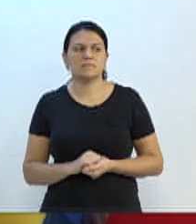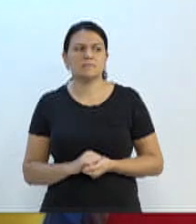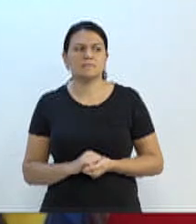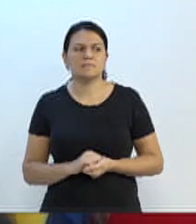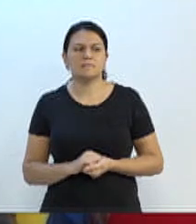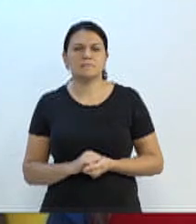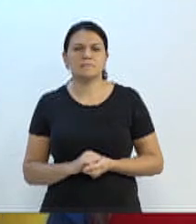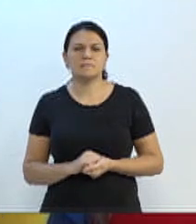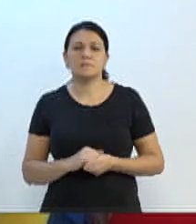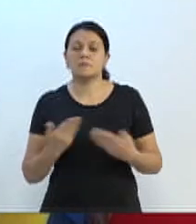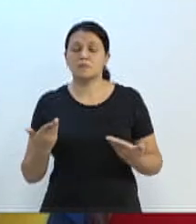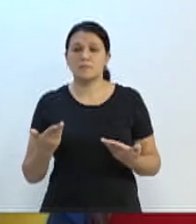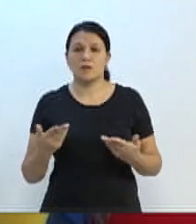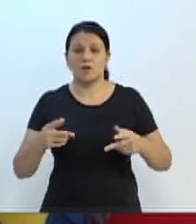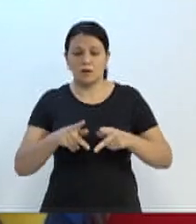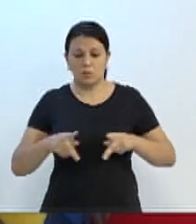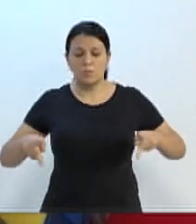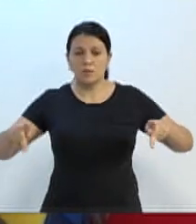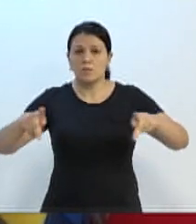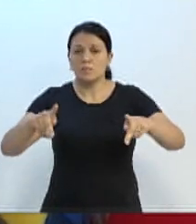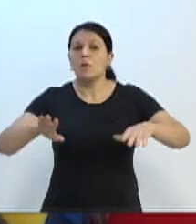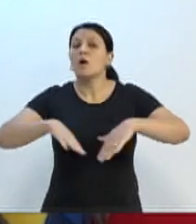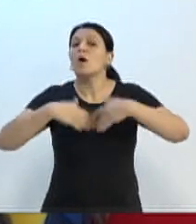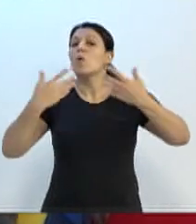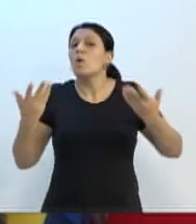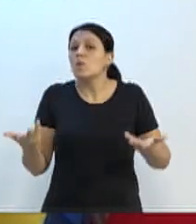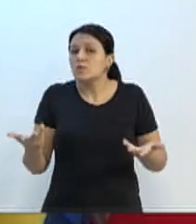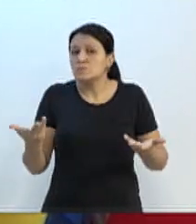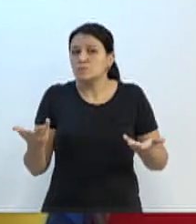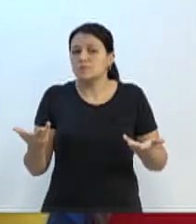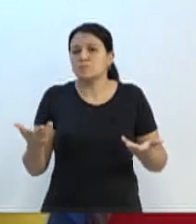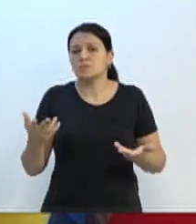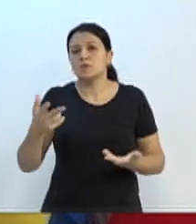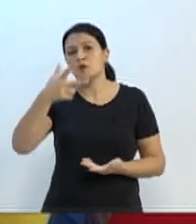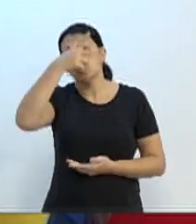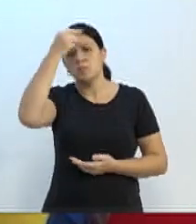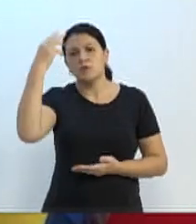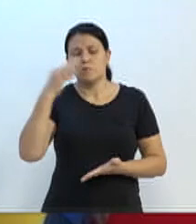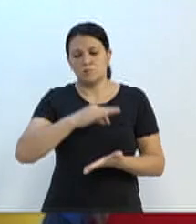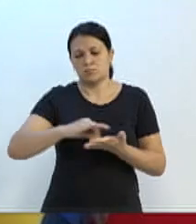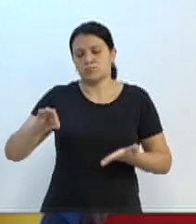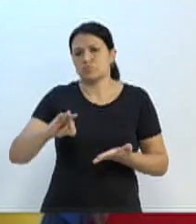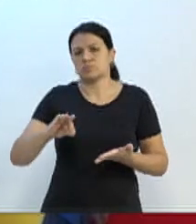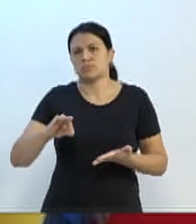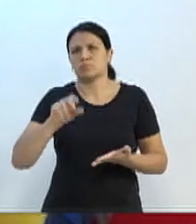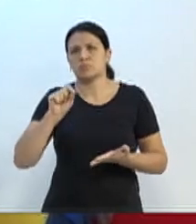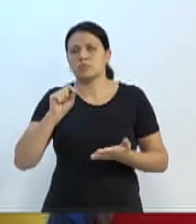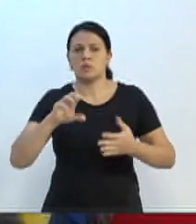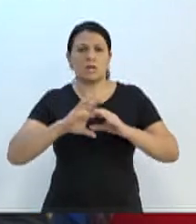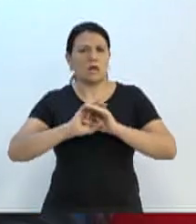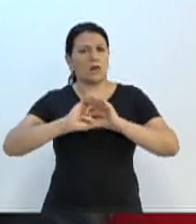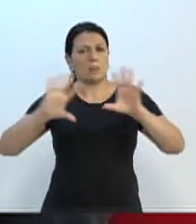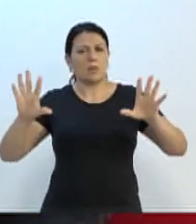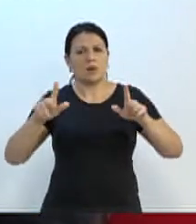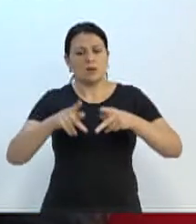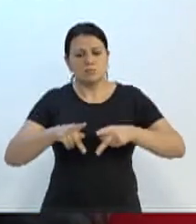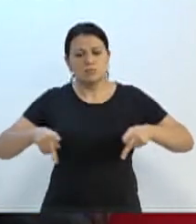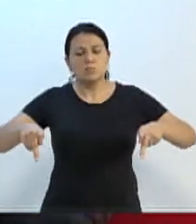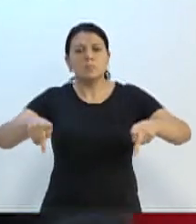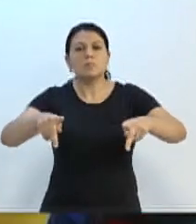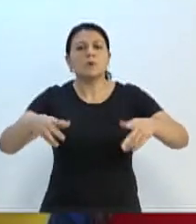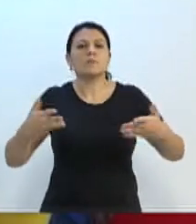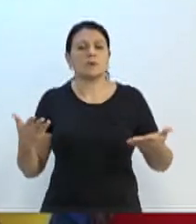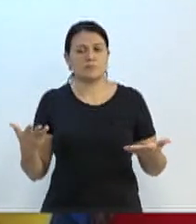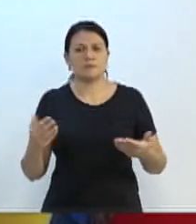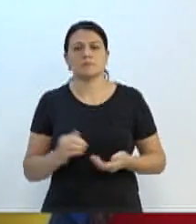Onde estava o Procurador-Geral do município? O prefeito assina aquilo que é liberado pela Procuradoria-Geral do município.